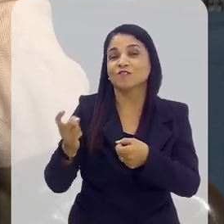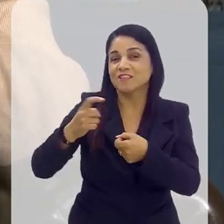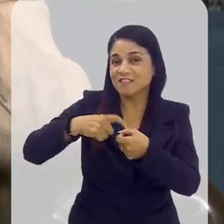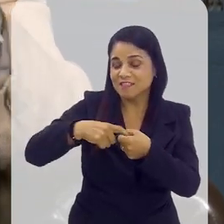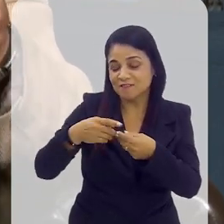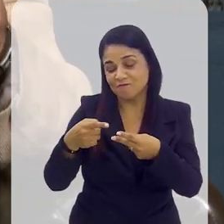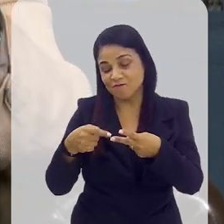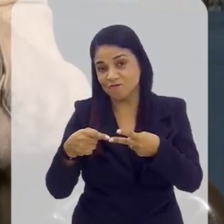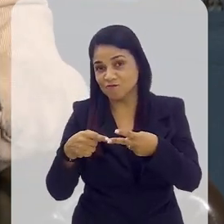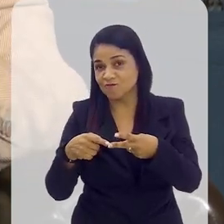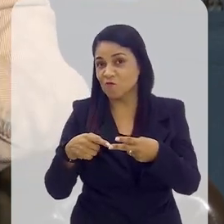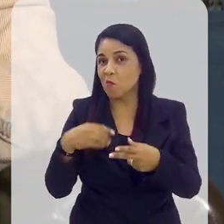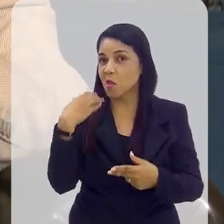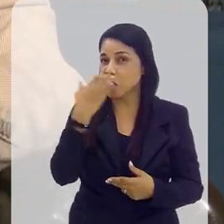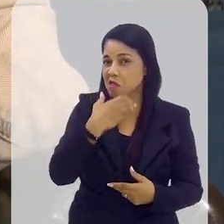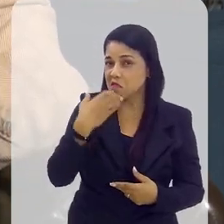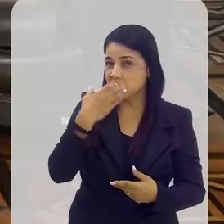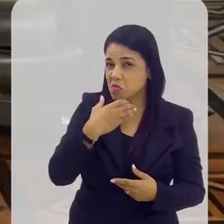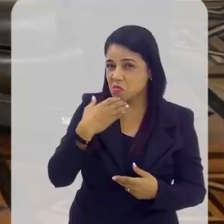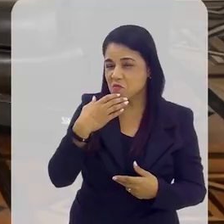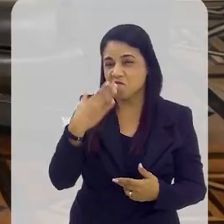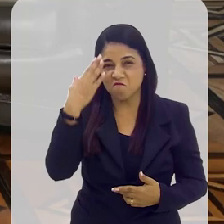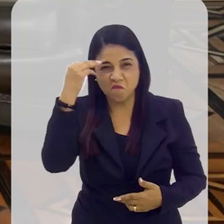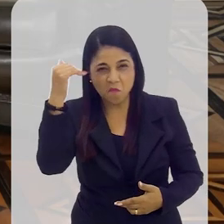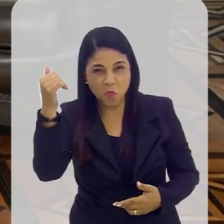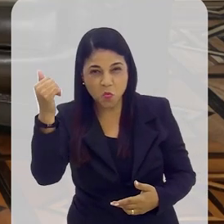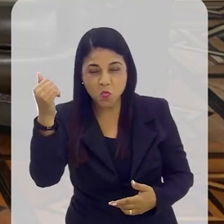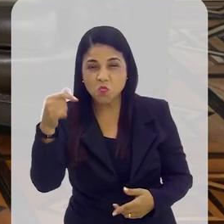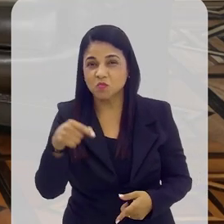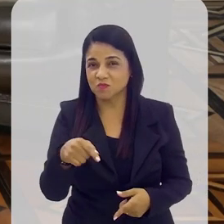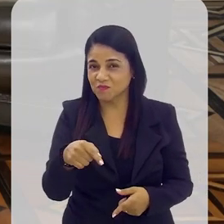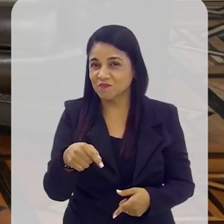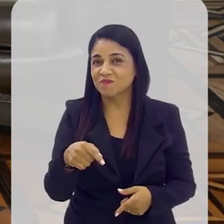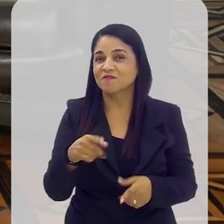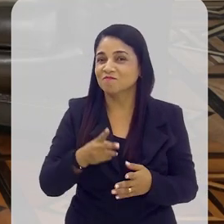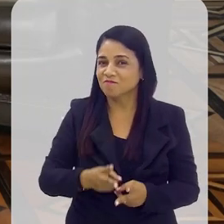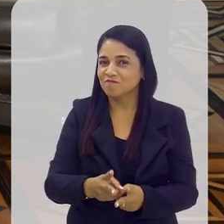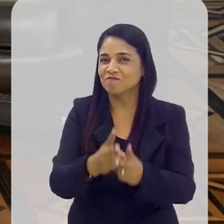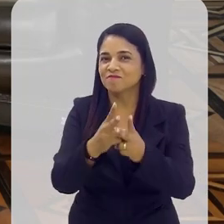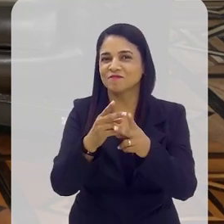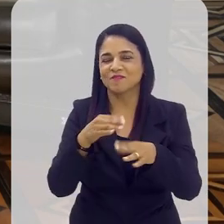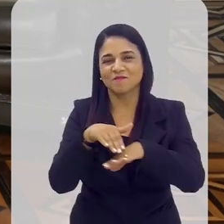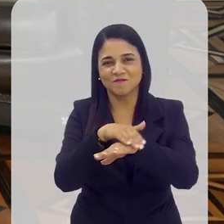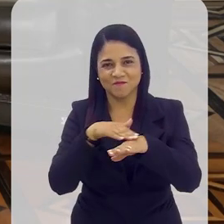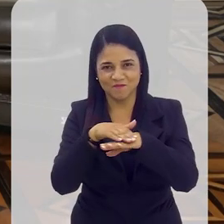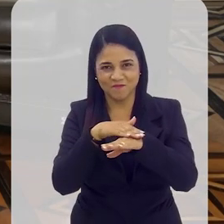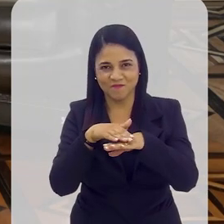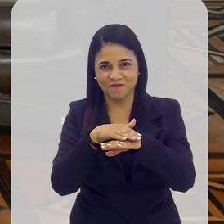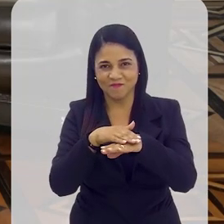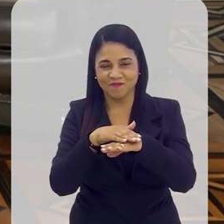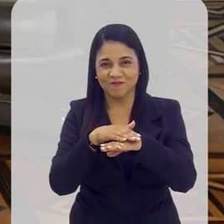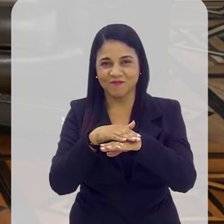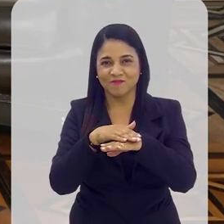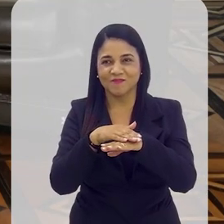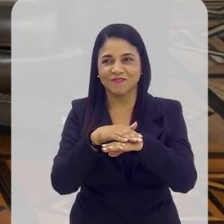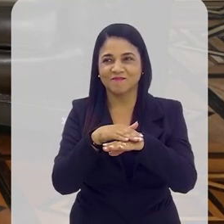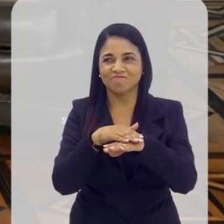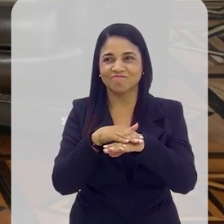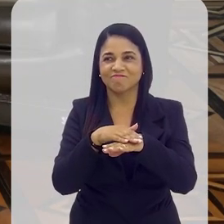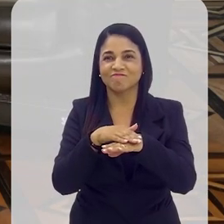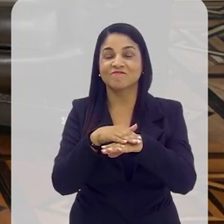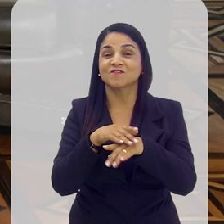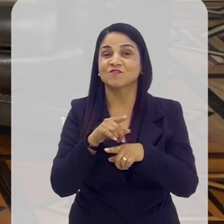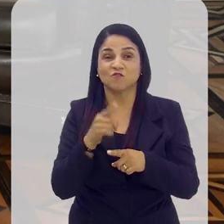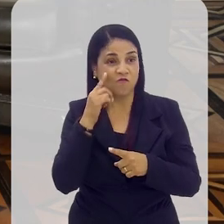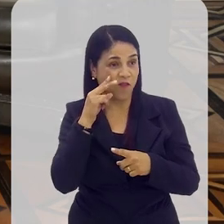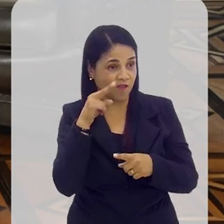por aqui. Vou trazer uma revelação. Outro cantor aí também que tá bombando. O cara tá mandando pesado. Maravilha. E vamos continuar com a nossa conversa. Muito bom. Gente,